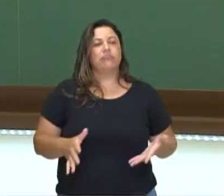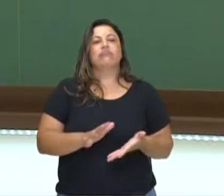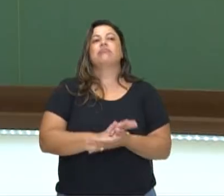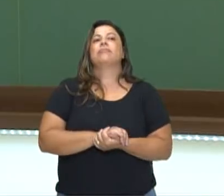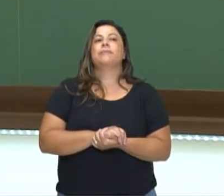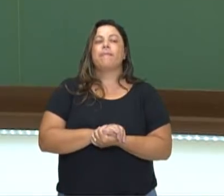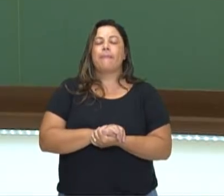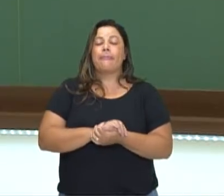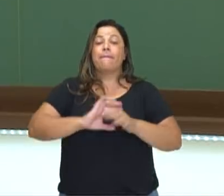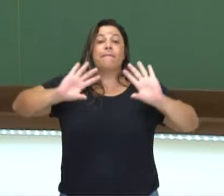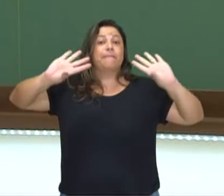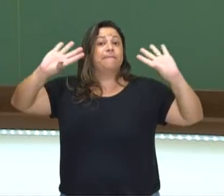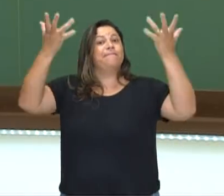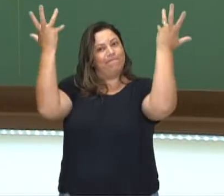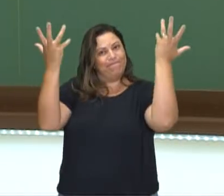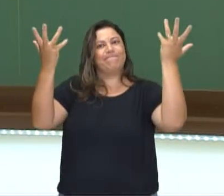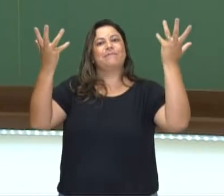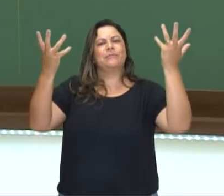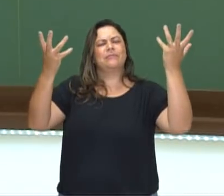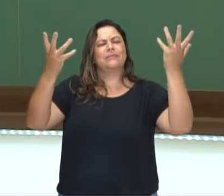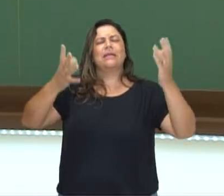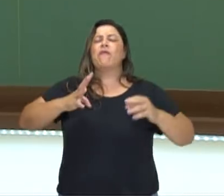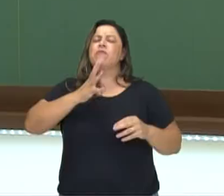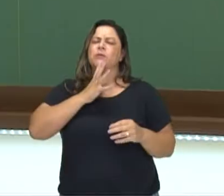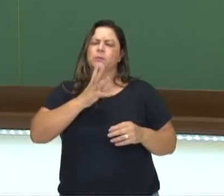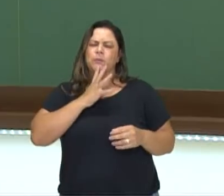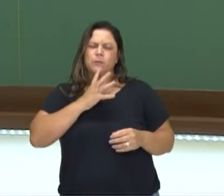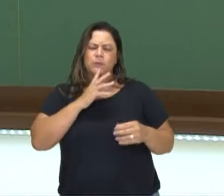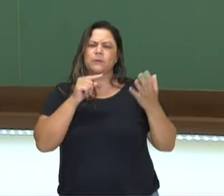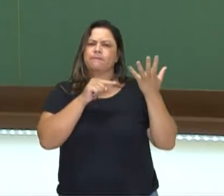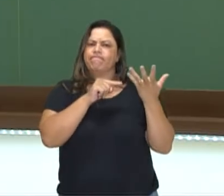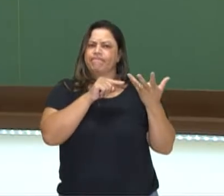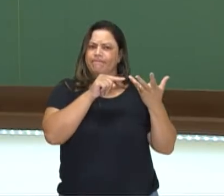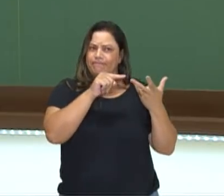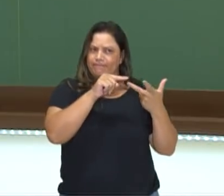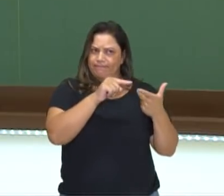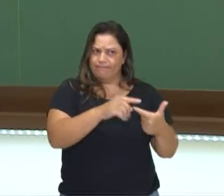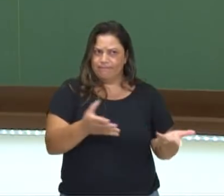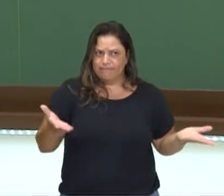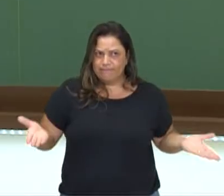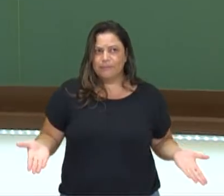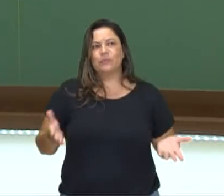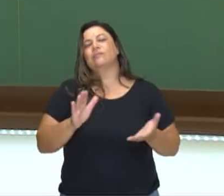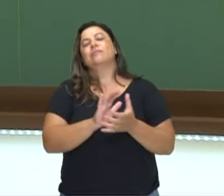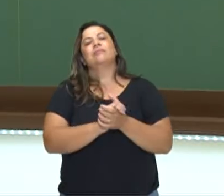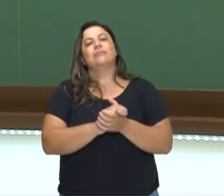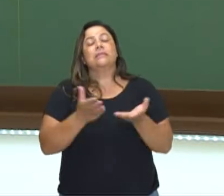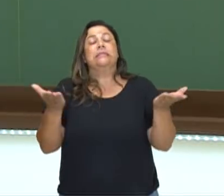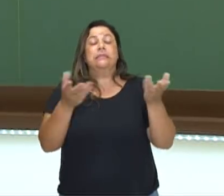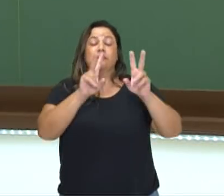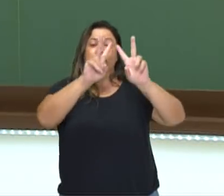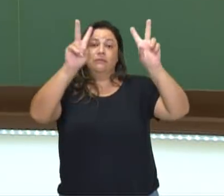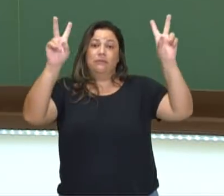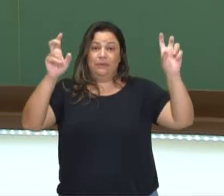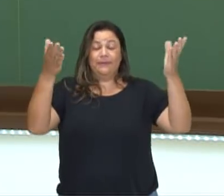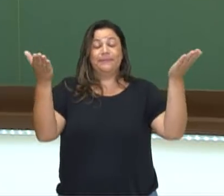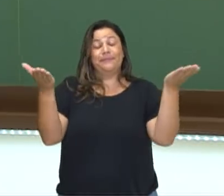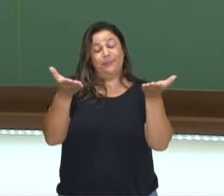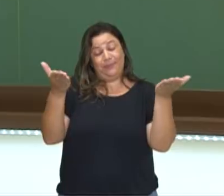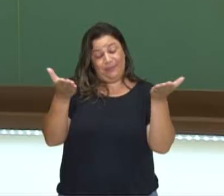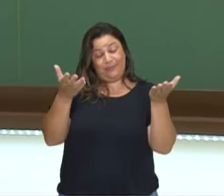festas folclóricas, vamos conhecer algumas delas. E aí vamos falar de uma das festas folclóricas populares